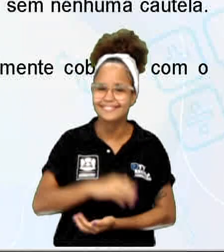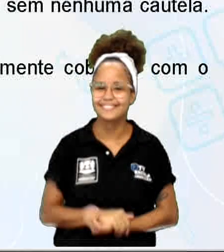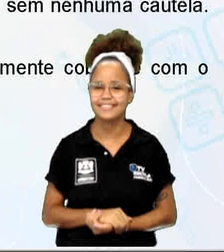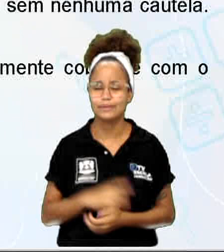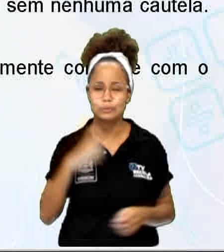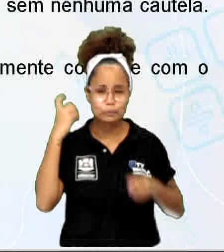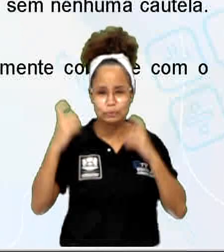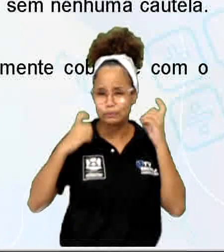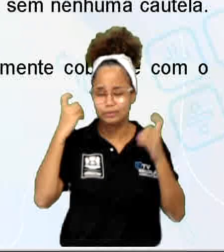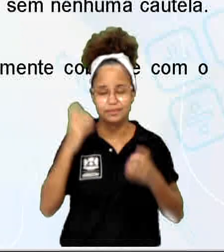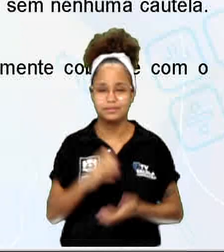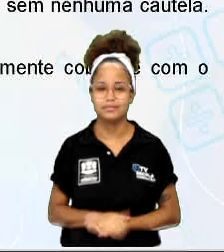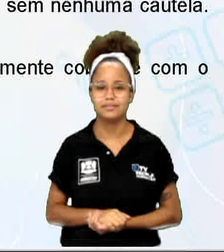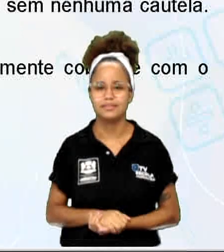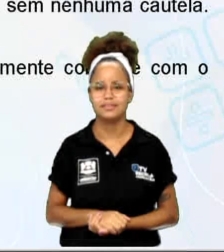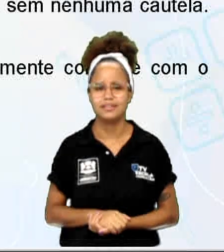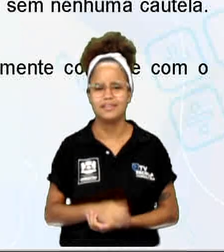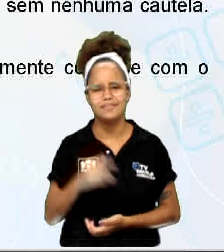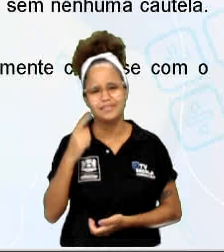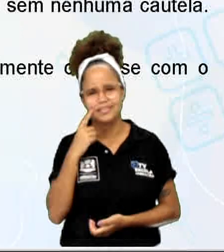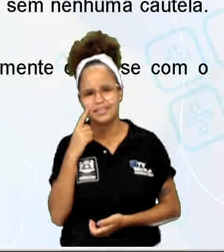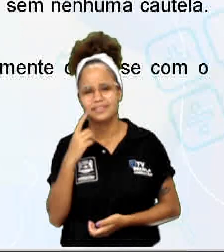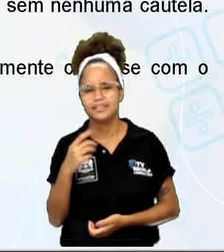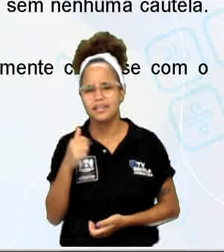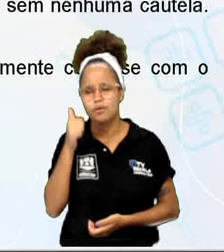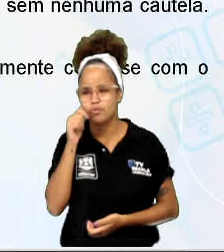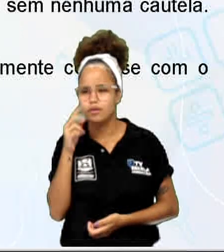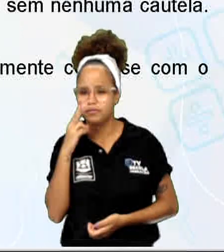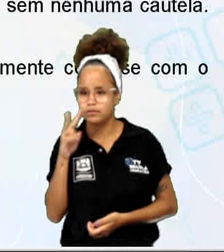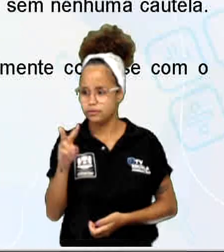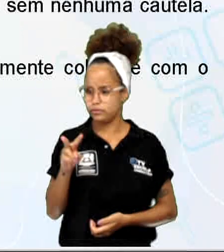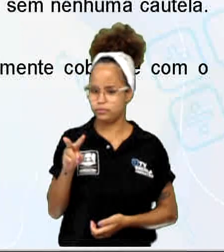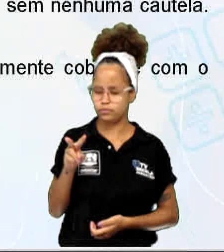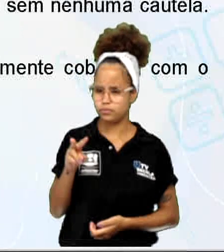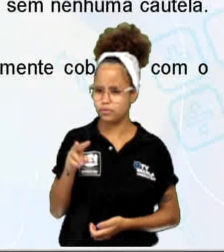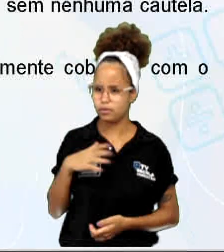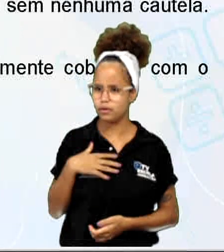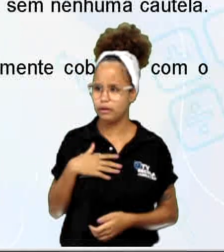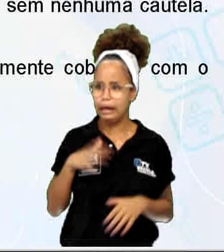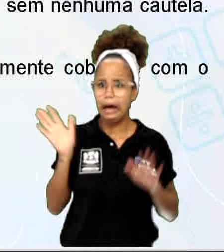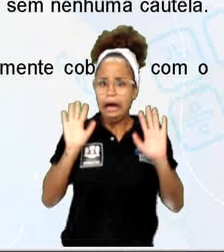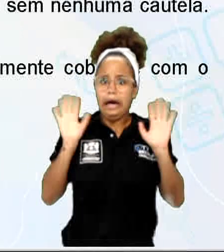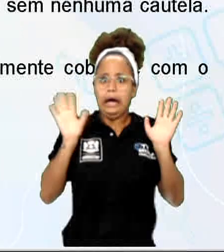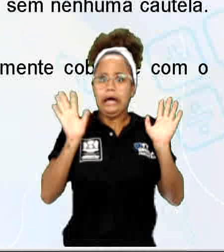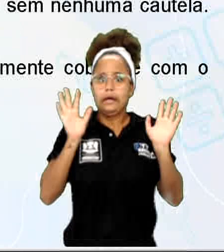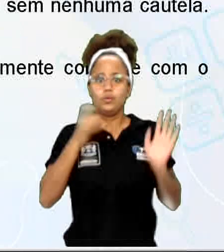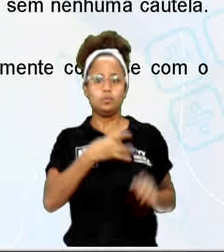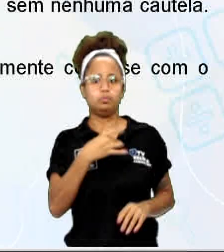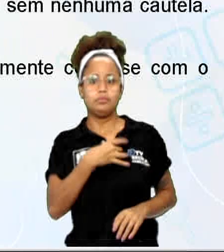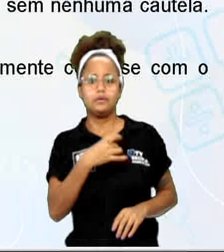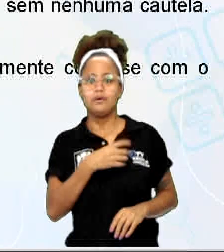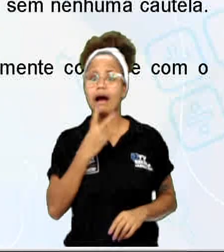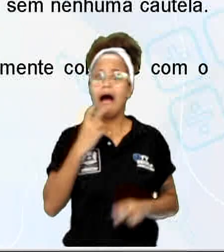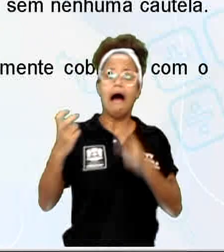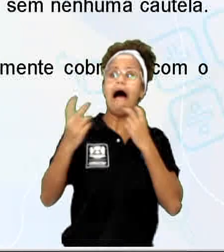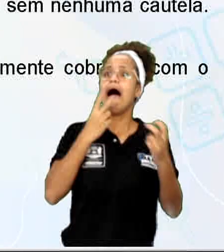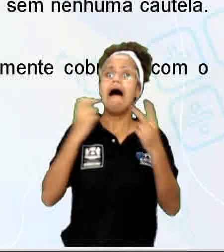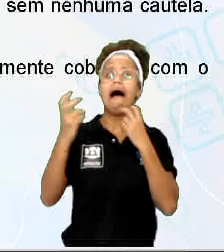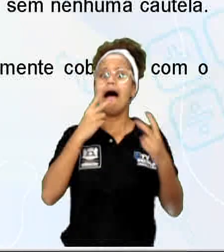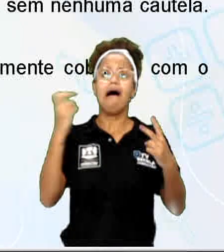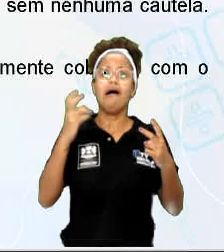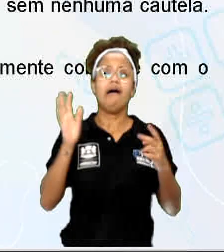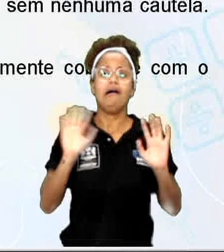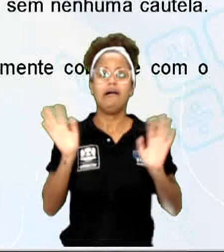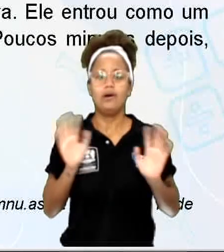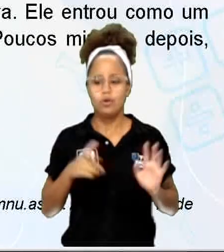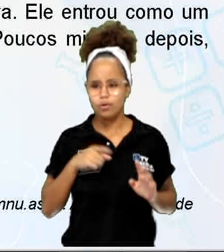confuso. Imagine que eu... A velha, estarrecida, atirou os braços para cima, soltou um grito. Valha-me Deus,